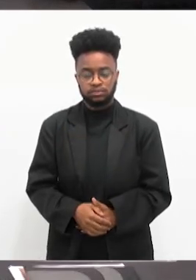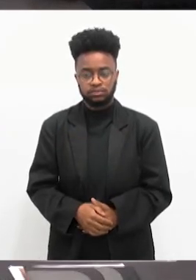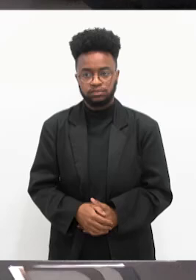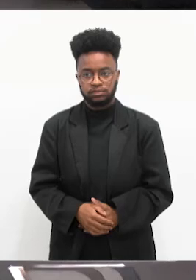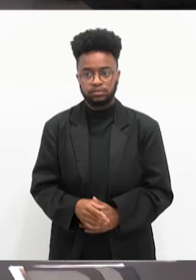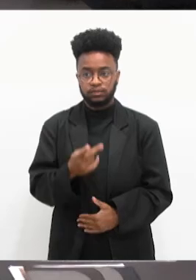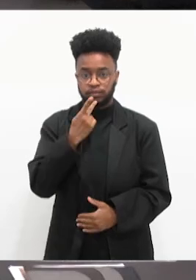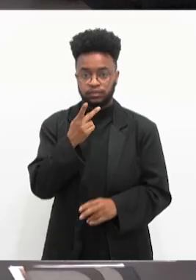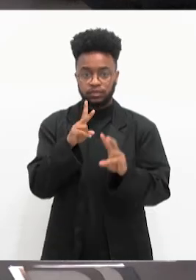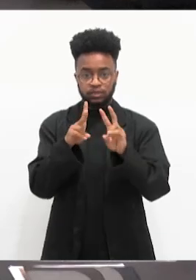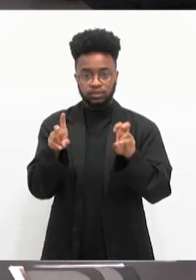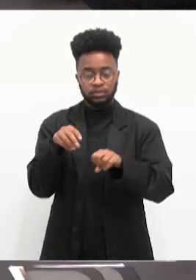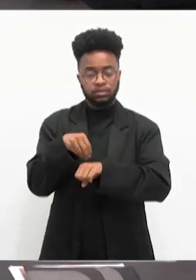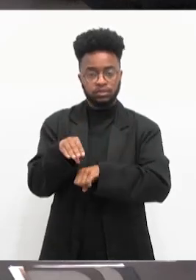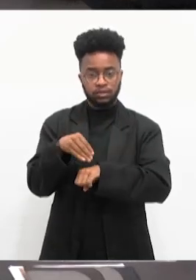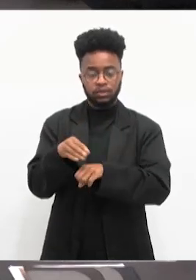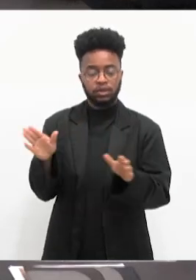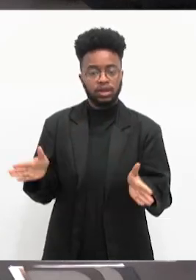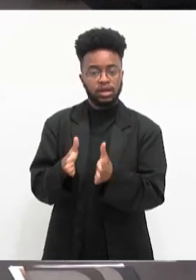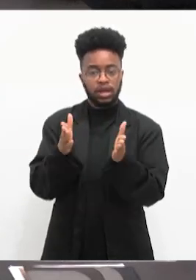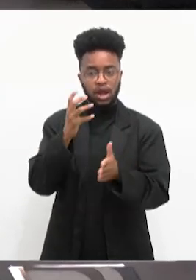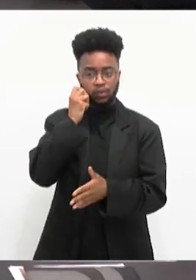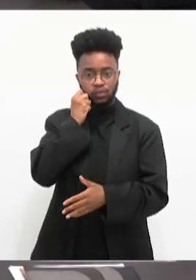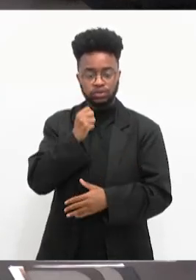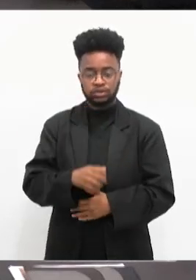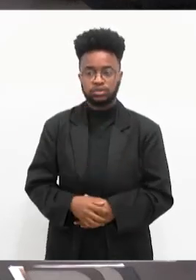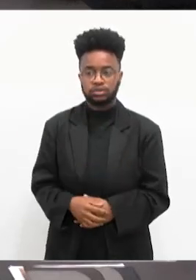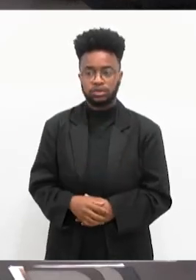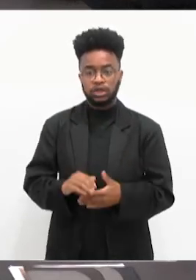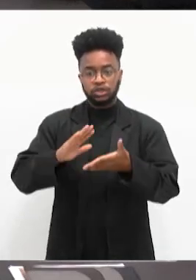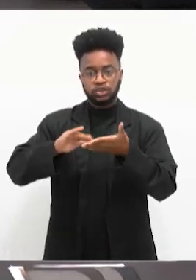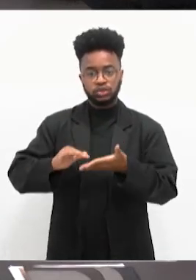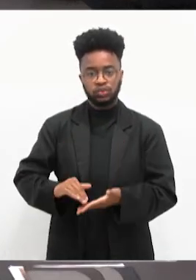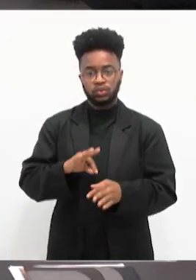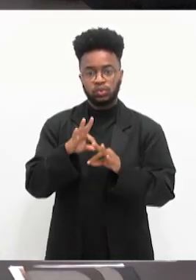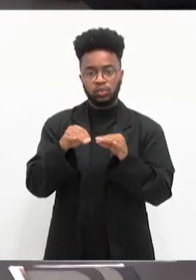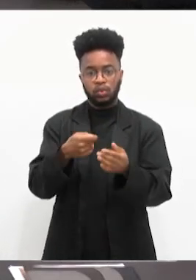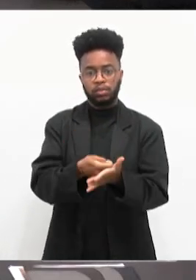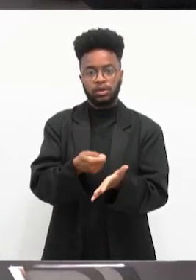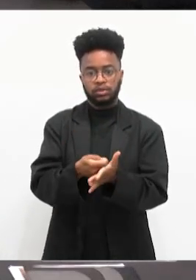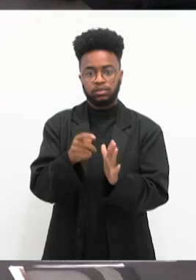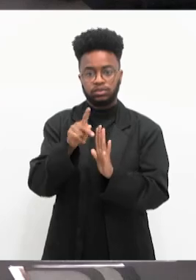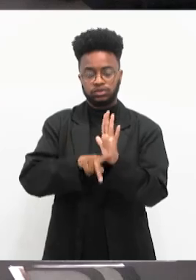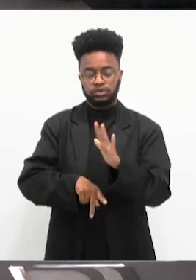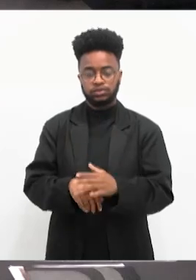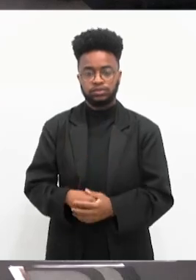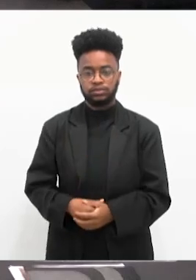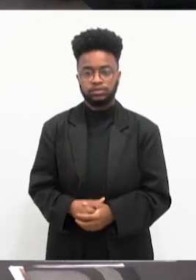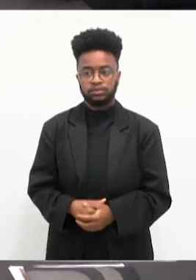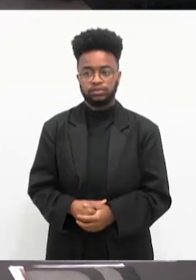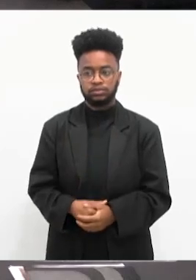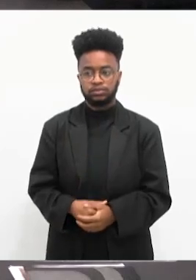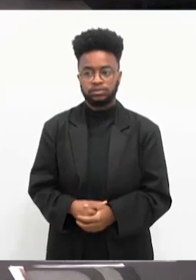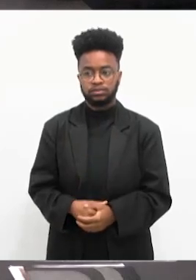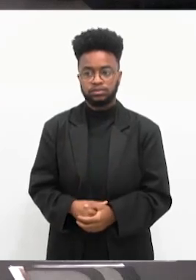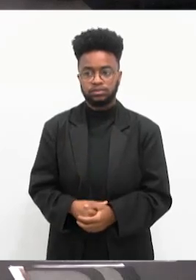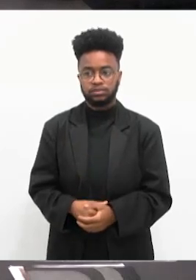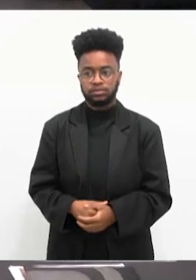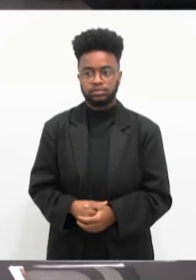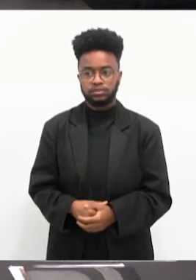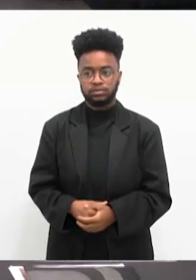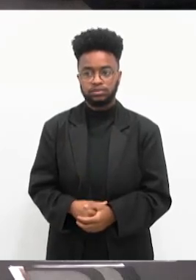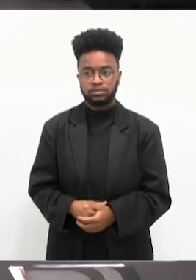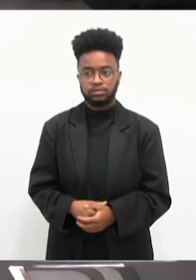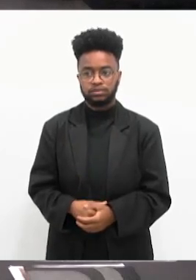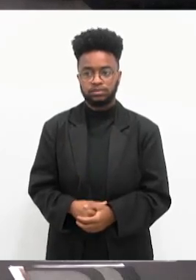Dispõe sobre mensagem que incentive a adoção. Foi tirada toda a obrigatoriedade do projeto. Ela alterou exatamente a emenda por concordar.